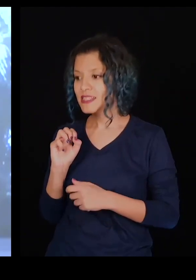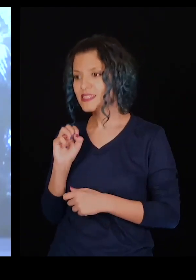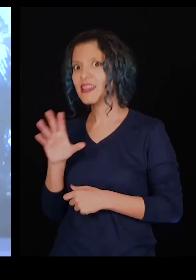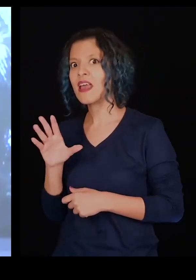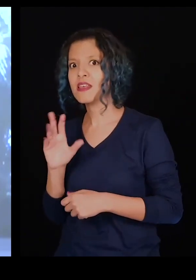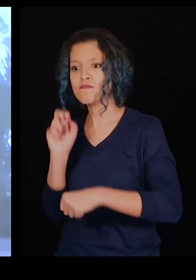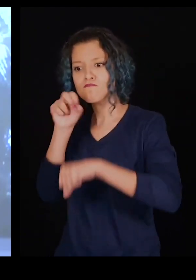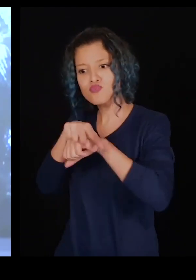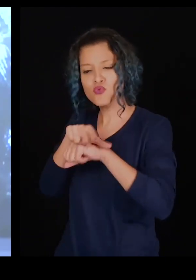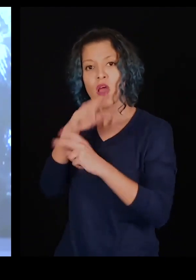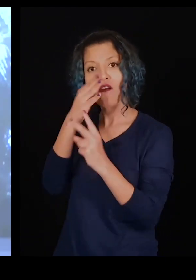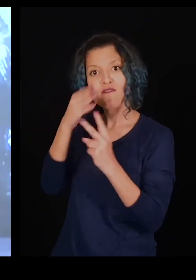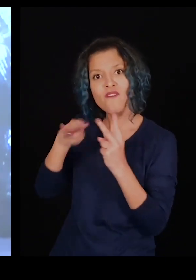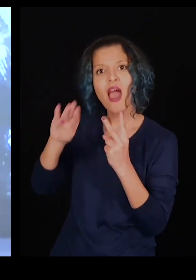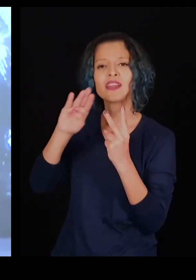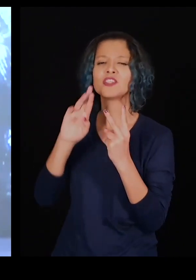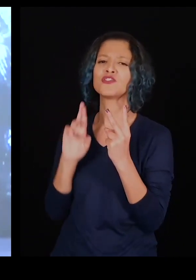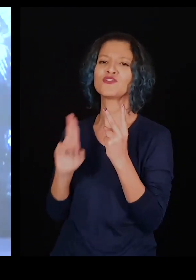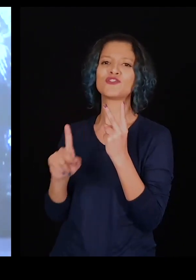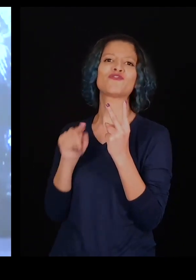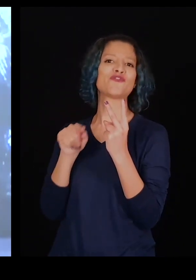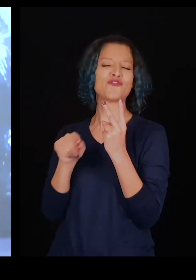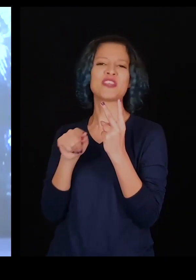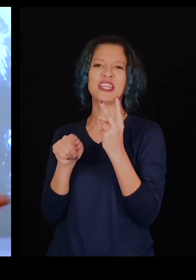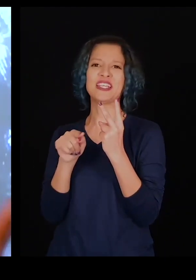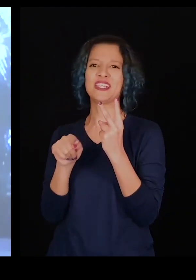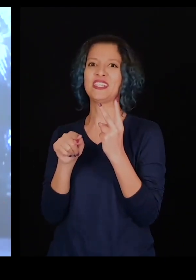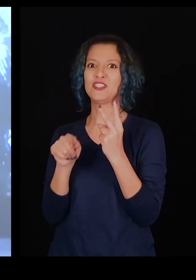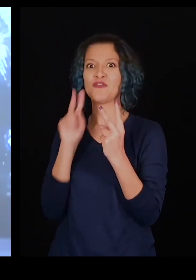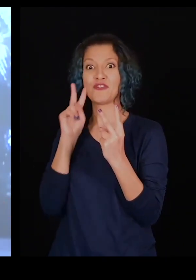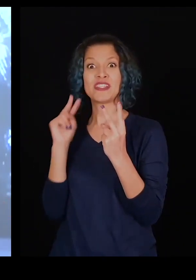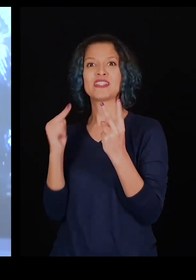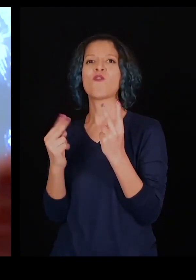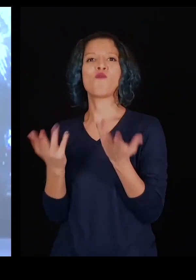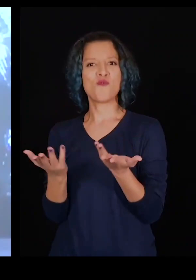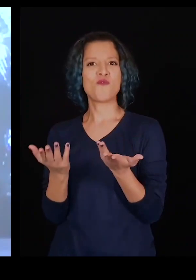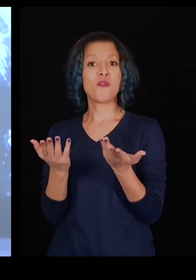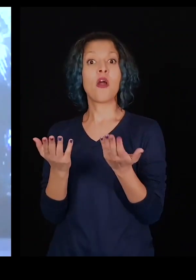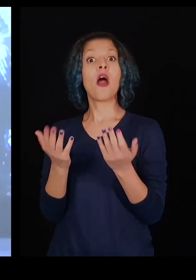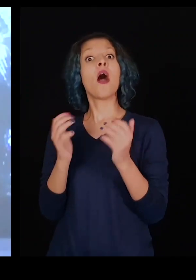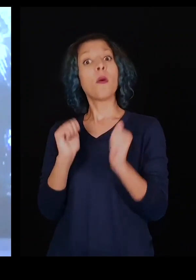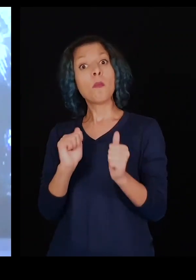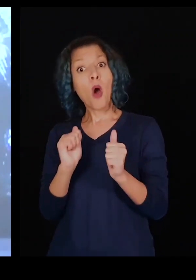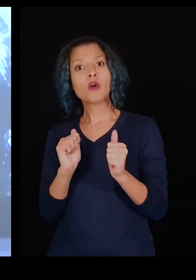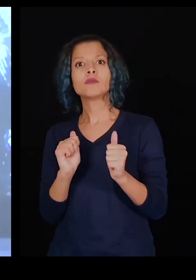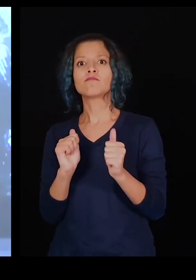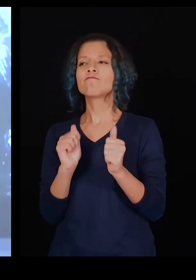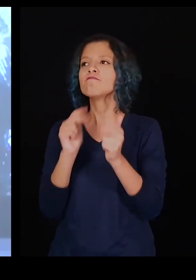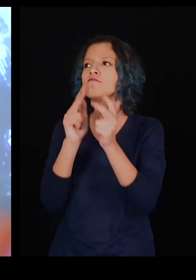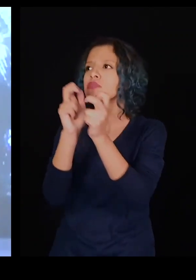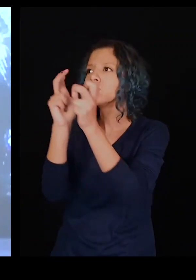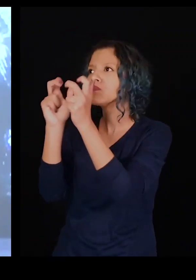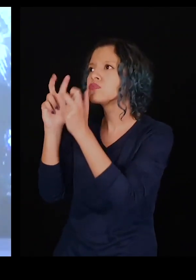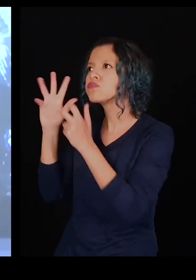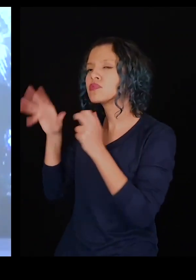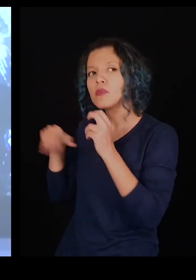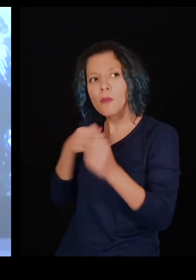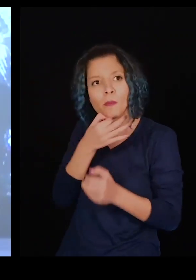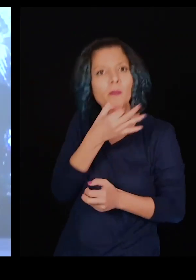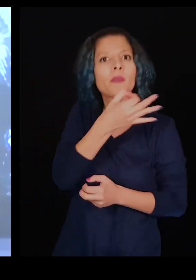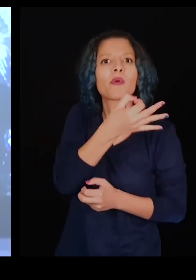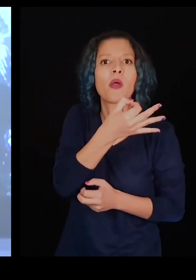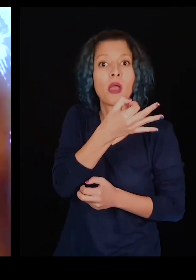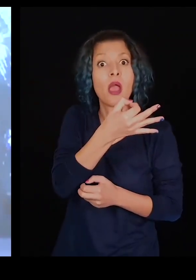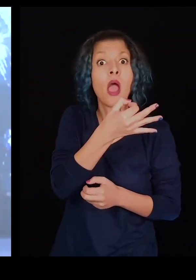e me sinto muito acolhido com propostas e visões que eu procuro trazer para a dimensão, não apenas essa dimensão humanitária